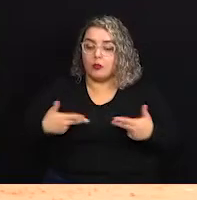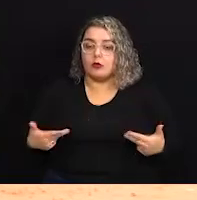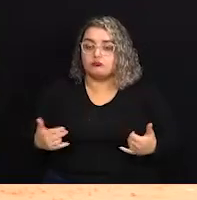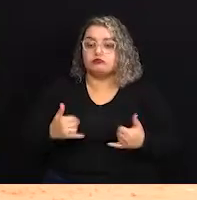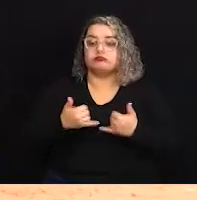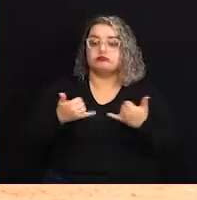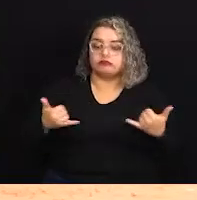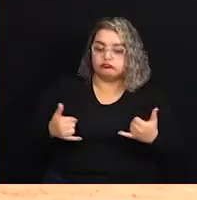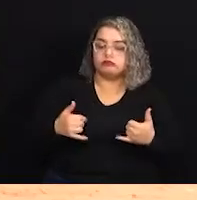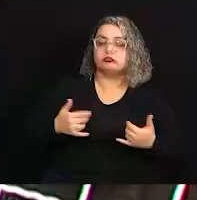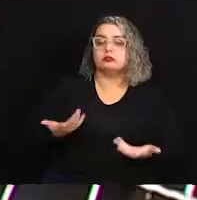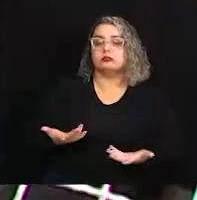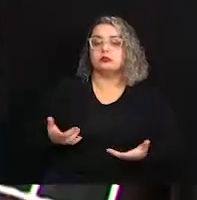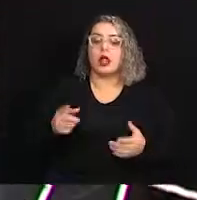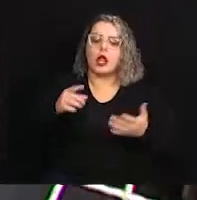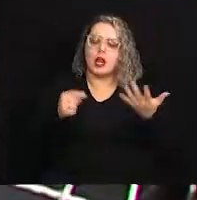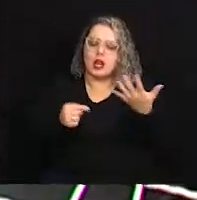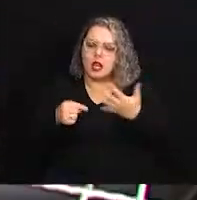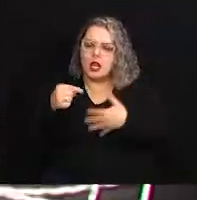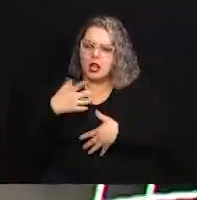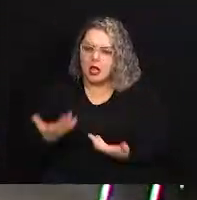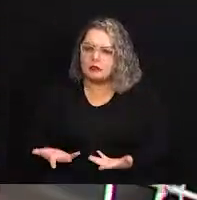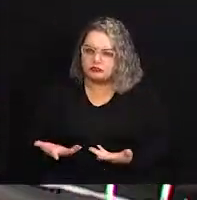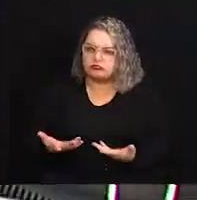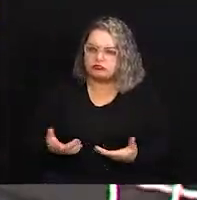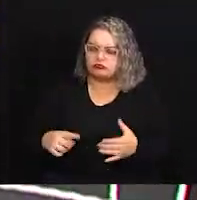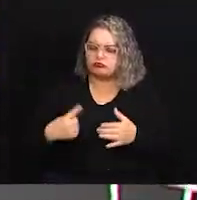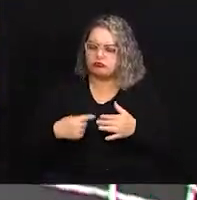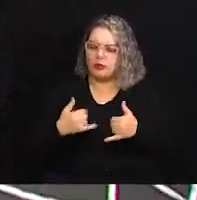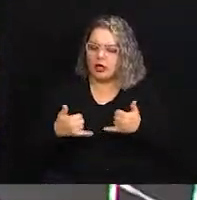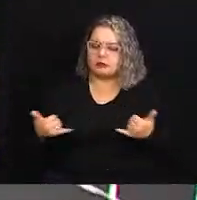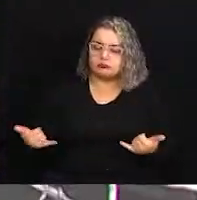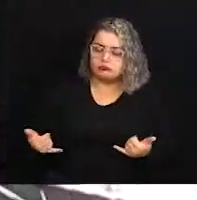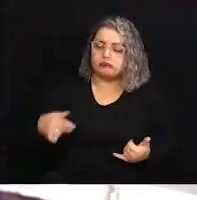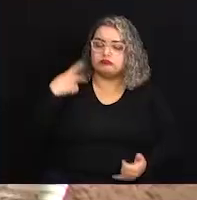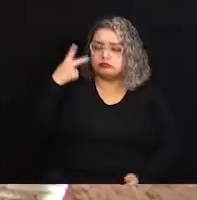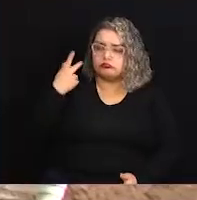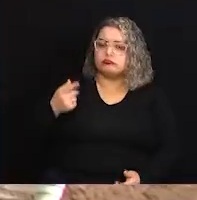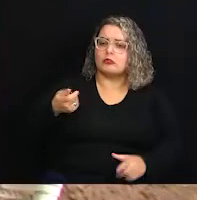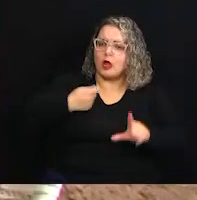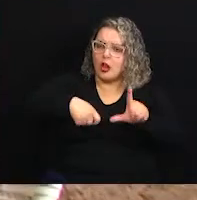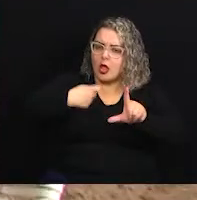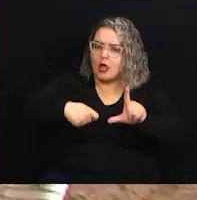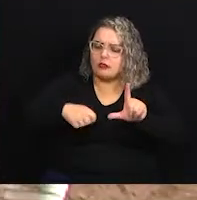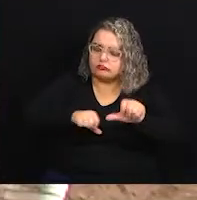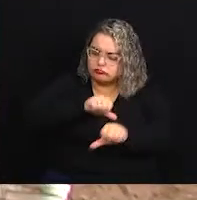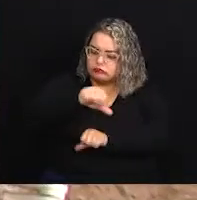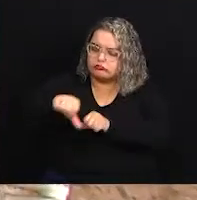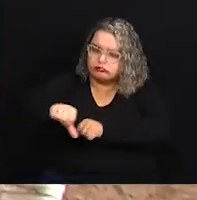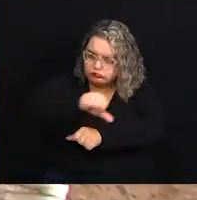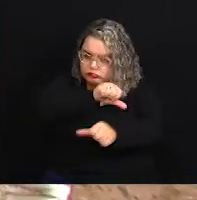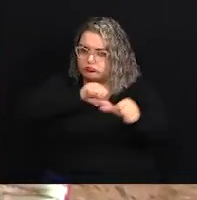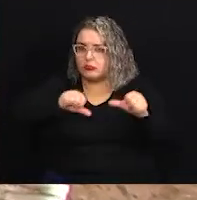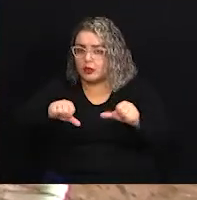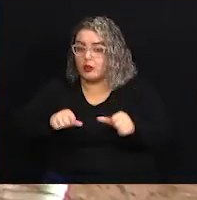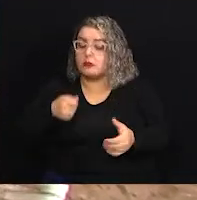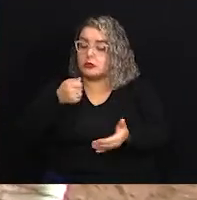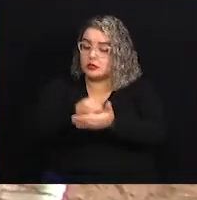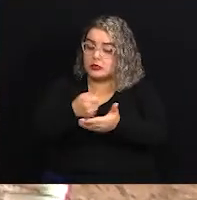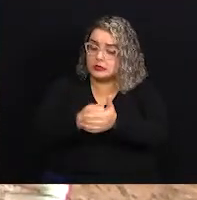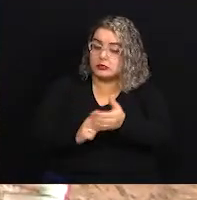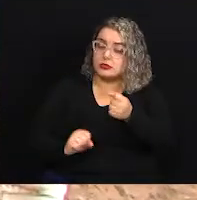produtos eletroeletrônicos e seus componentes façam parte da política de logística reversa, obrigação